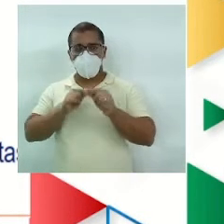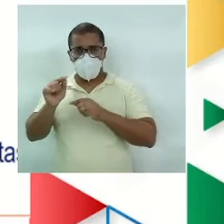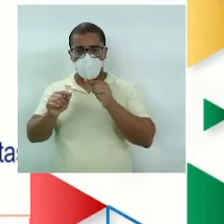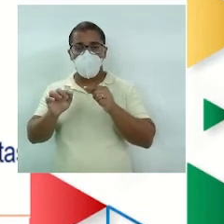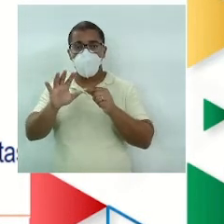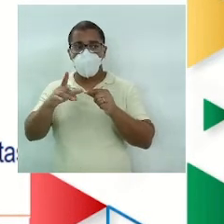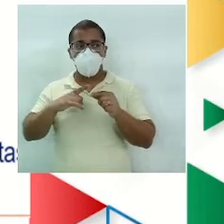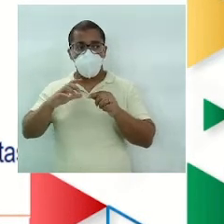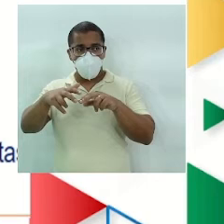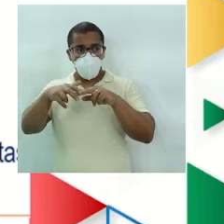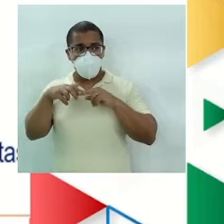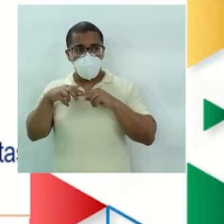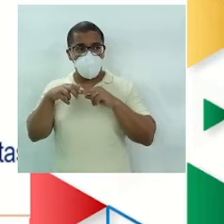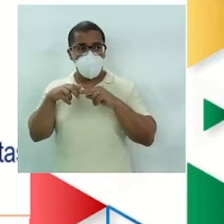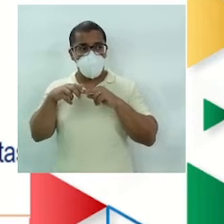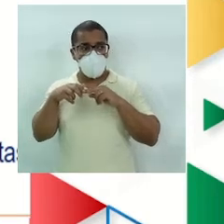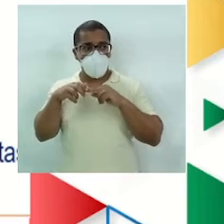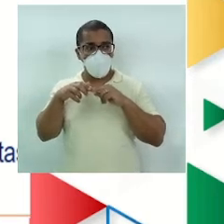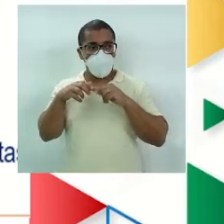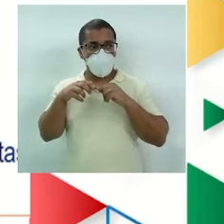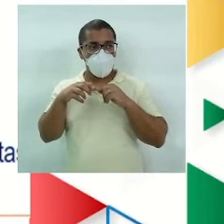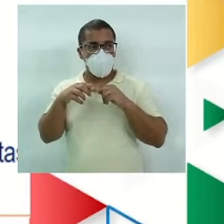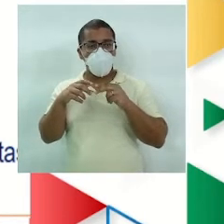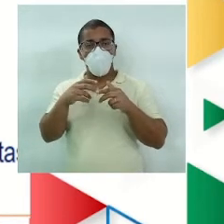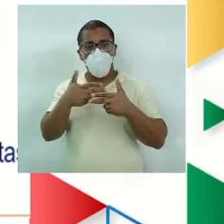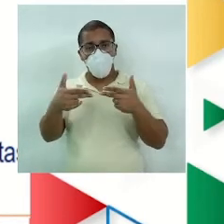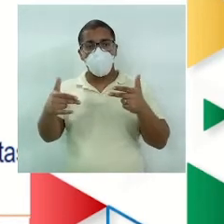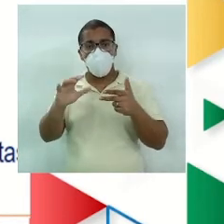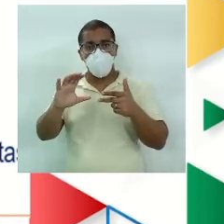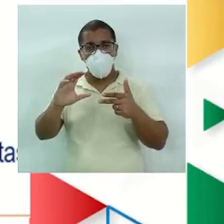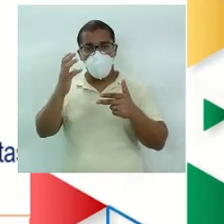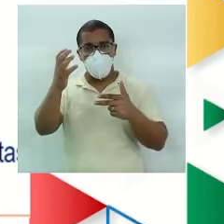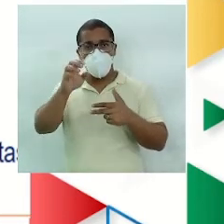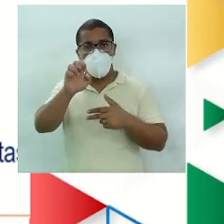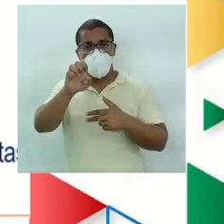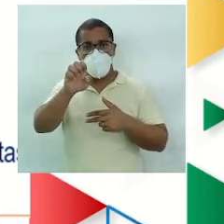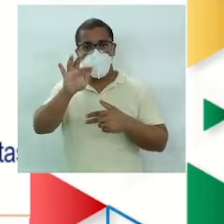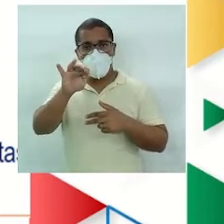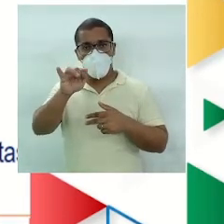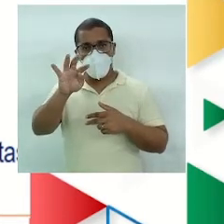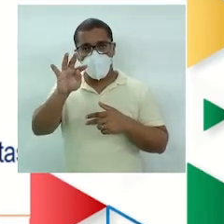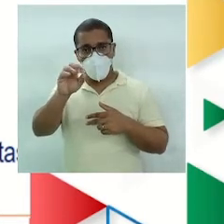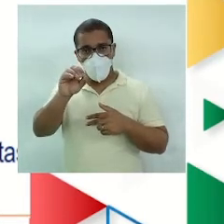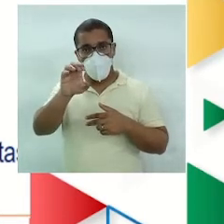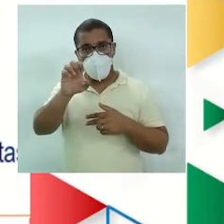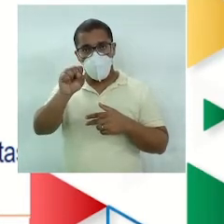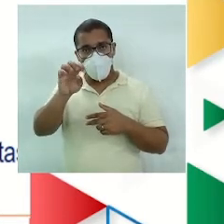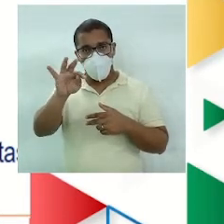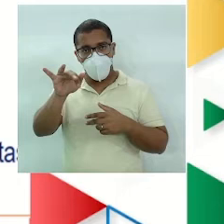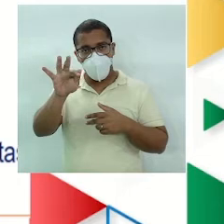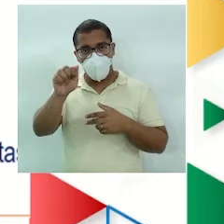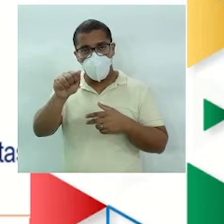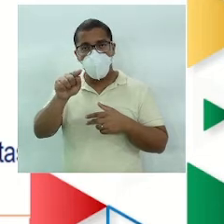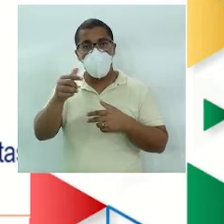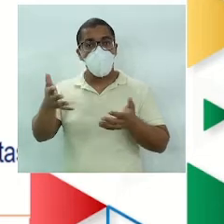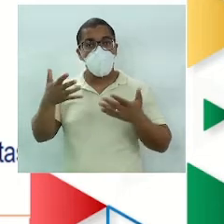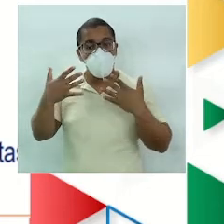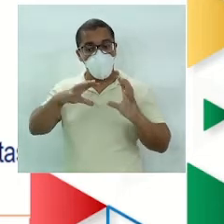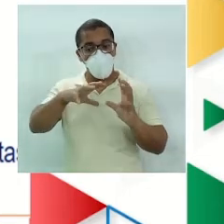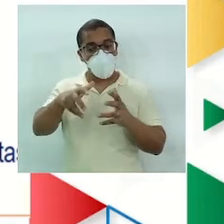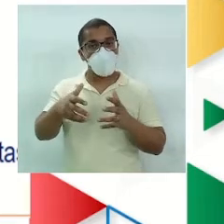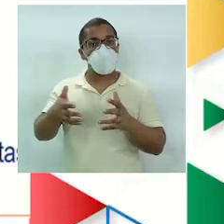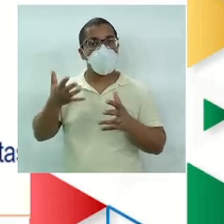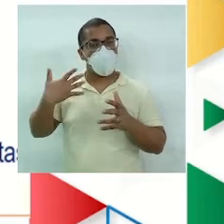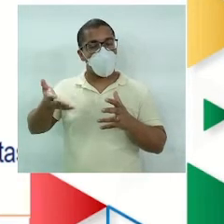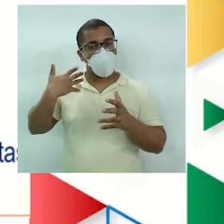A consequência da intensificação do efeito estufa na atmosfera é o aquecimento global. O aquecimento